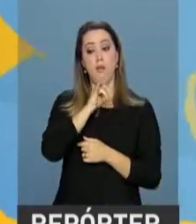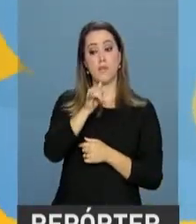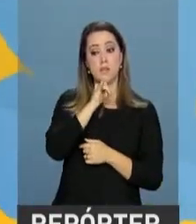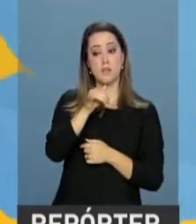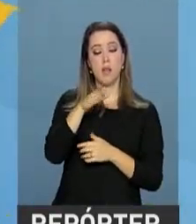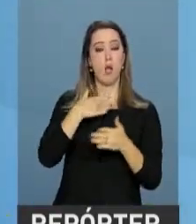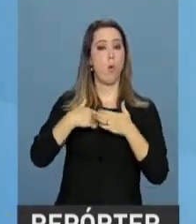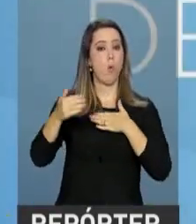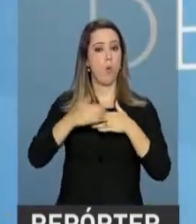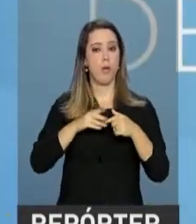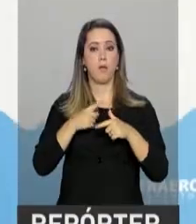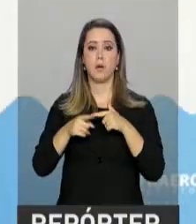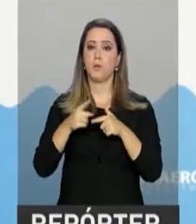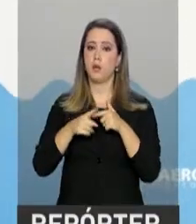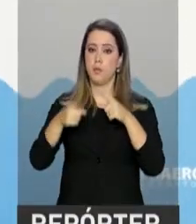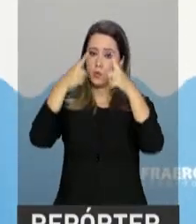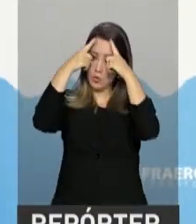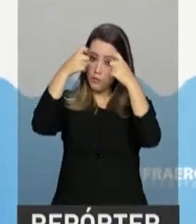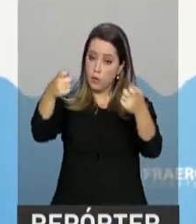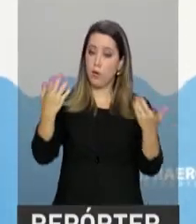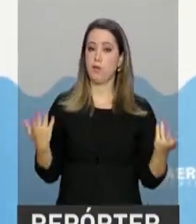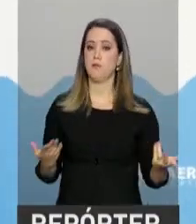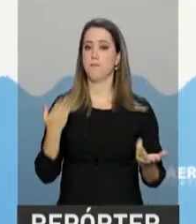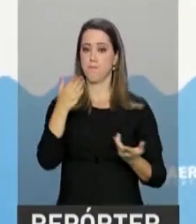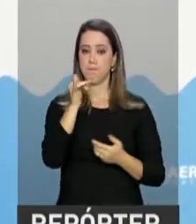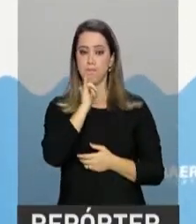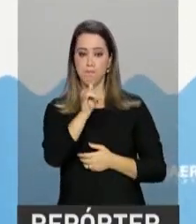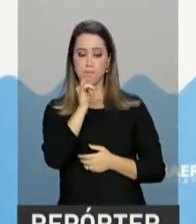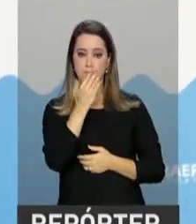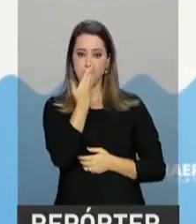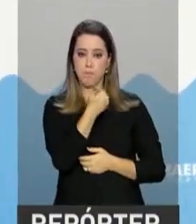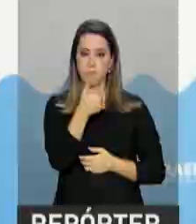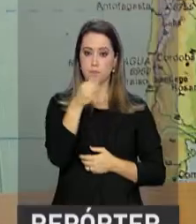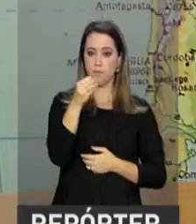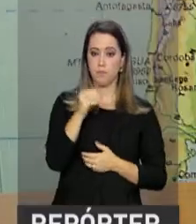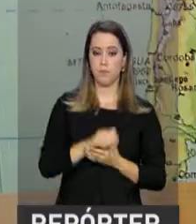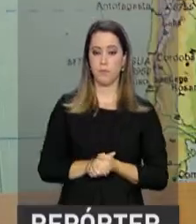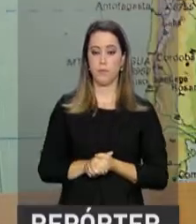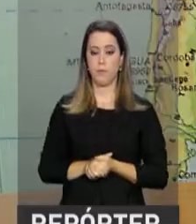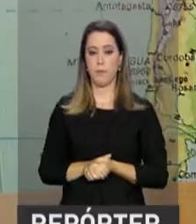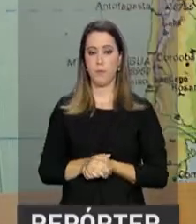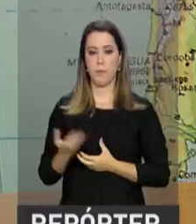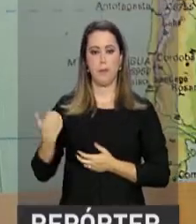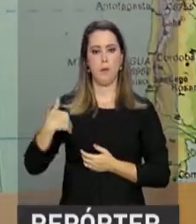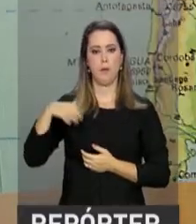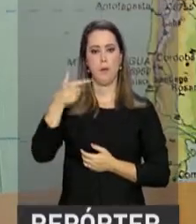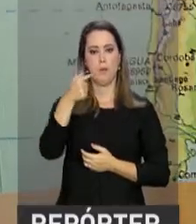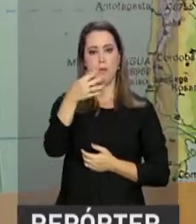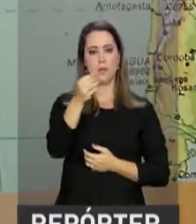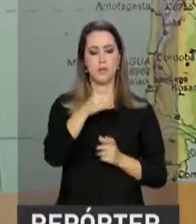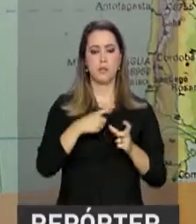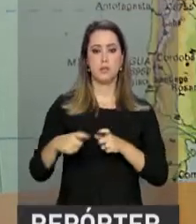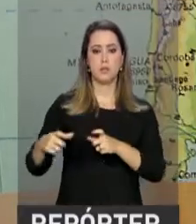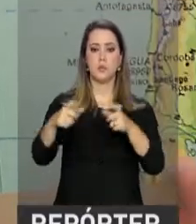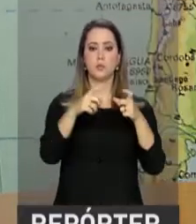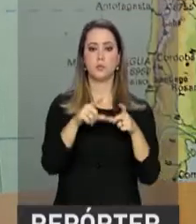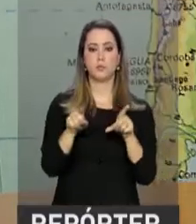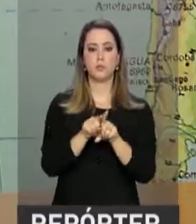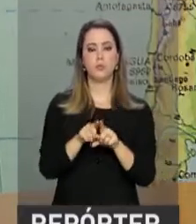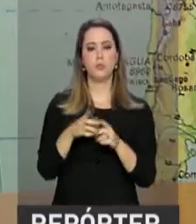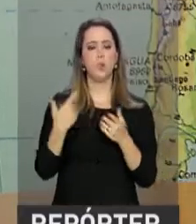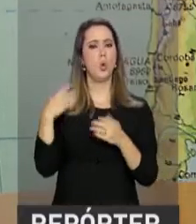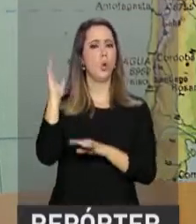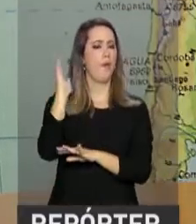qualquer situação de violência e diz que sem o principal canal para isso são mais de 70 mil estabelecimentos entre